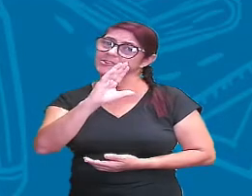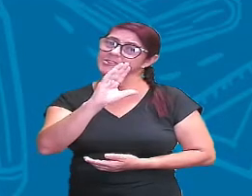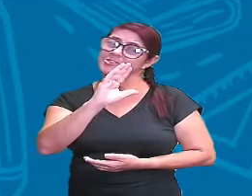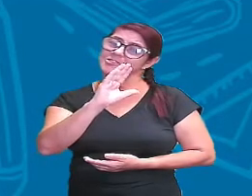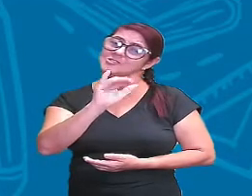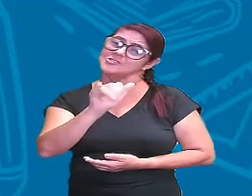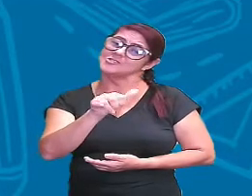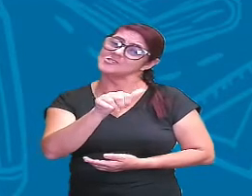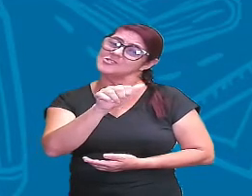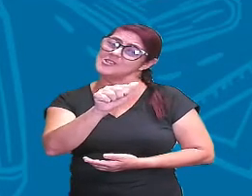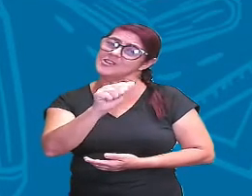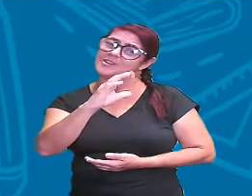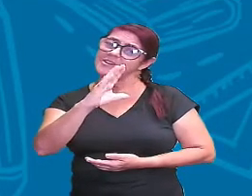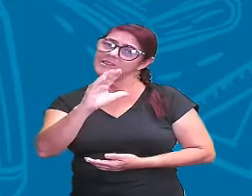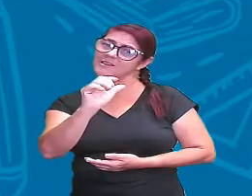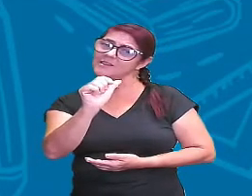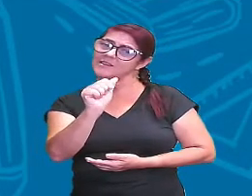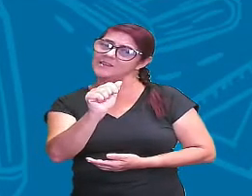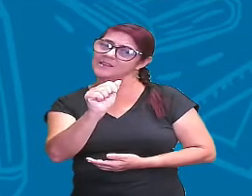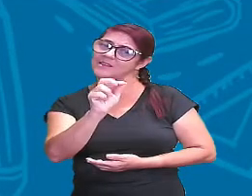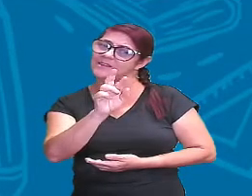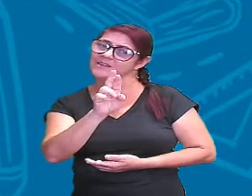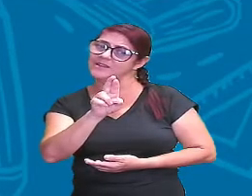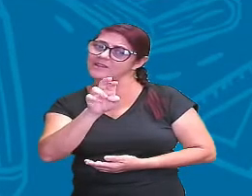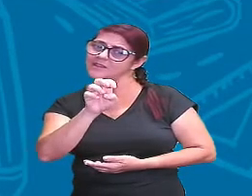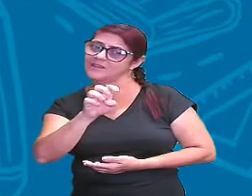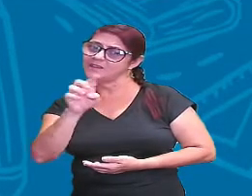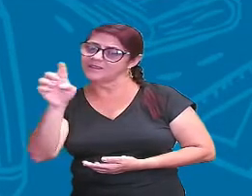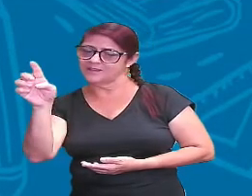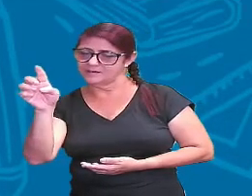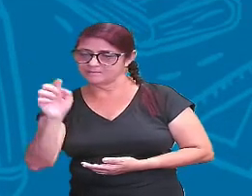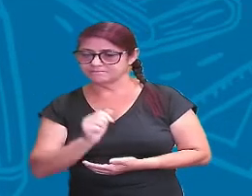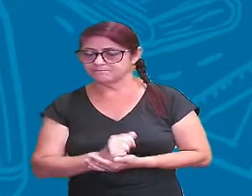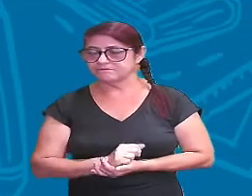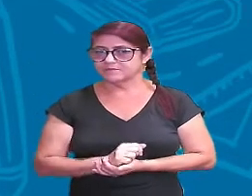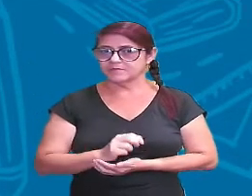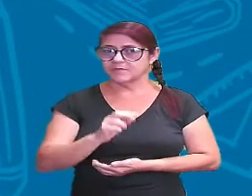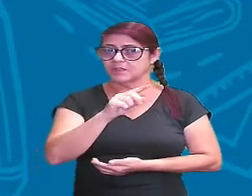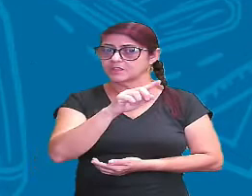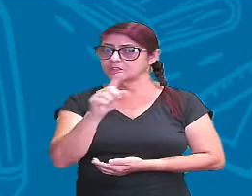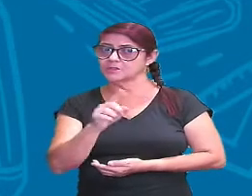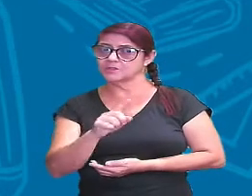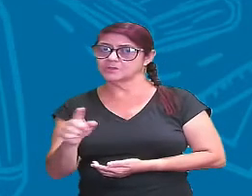de ré. E a última palavra nós temos aqui